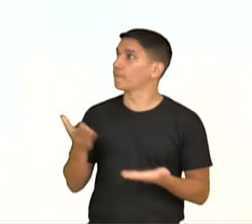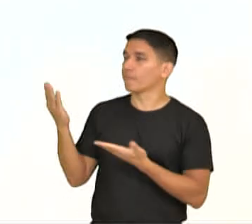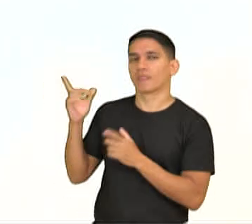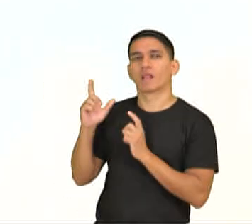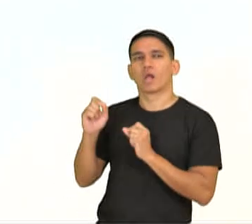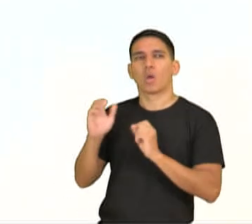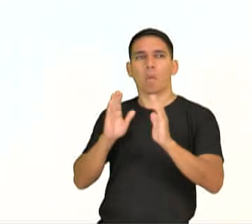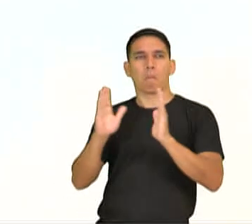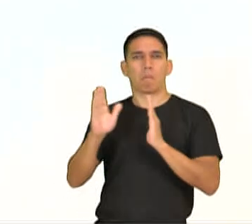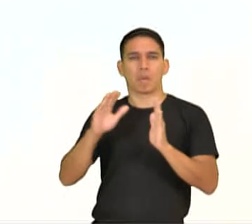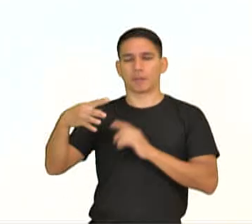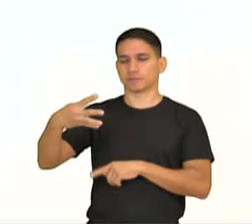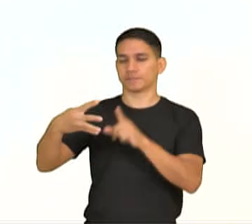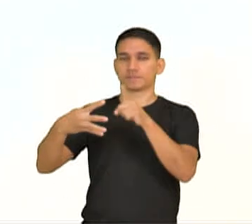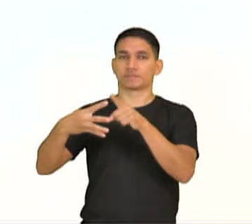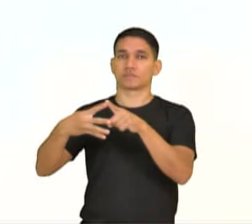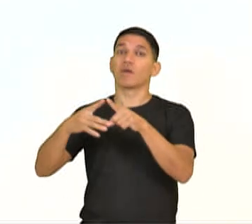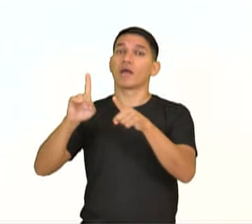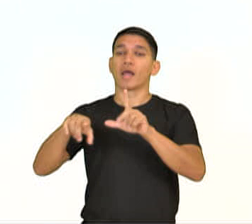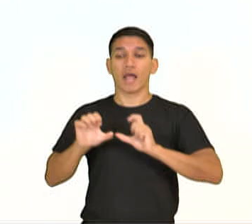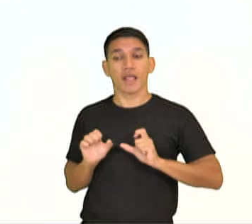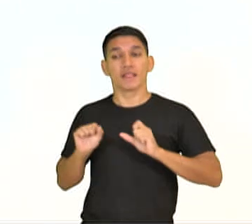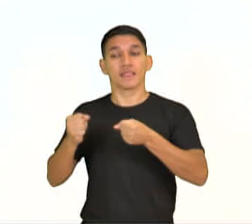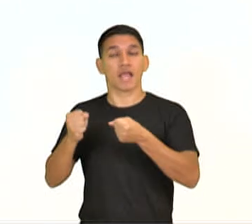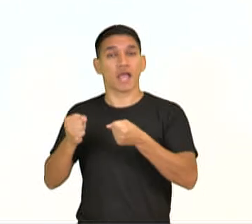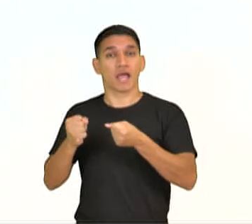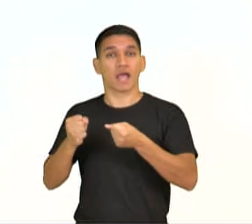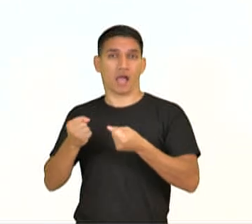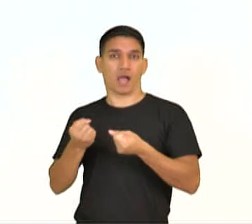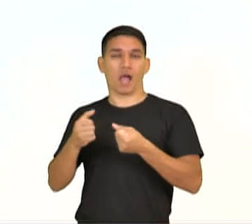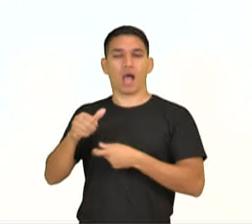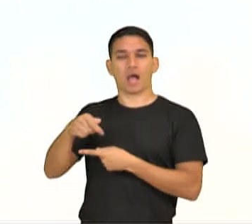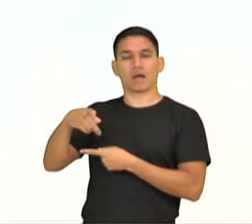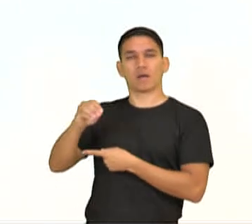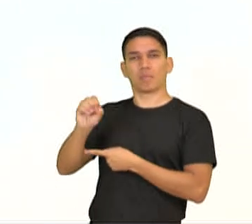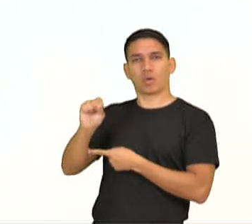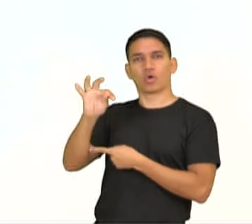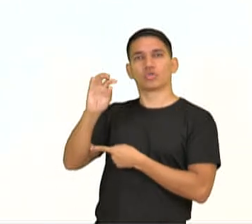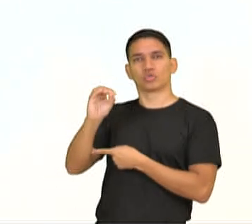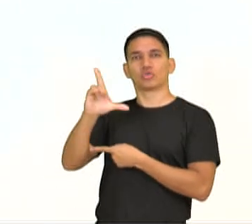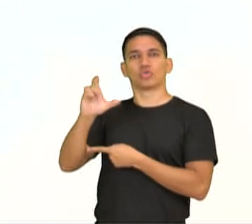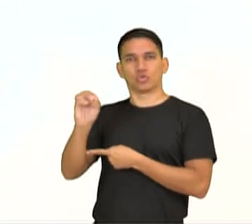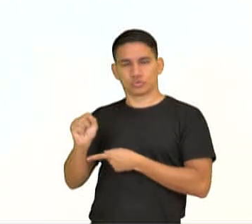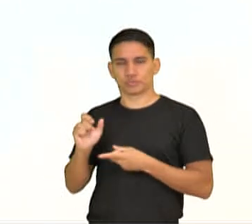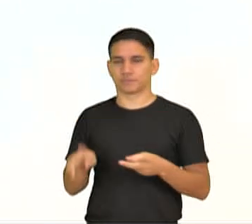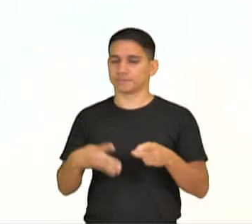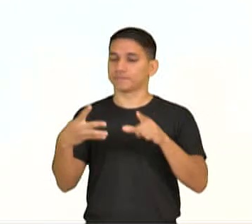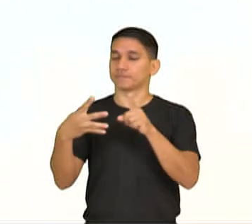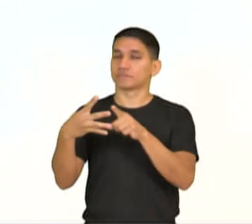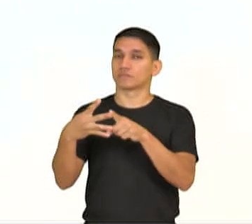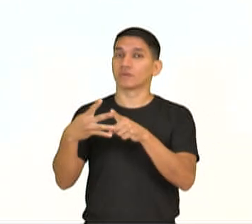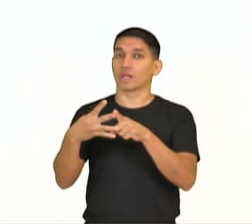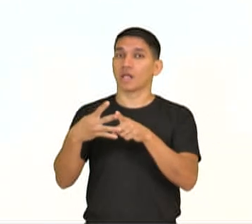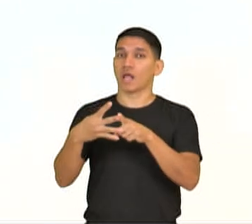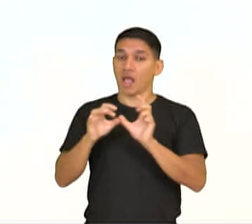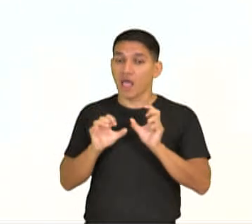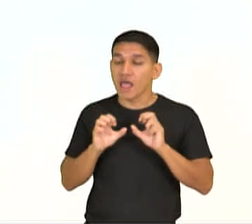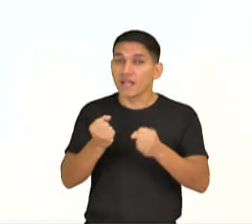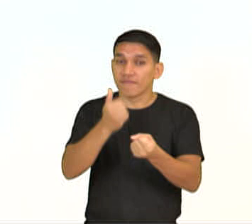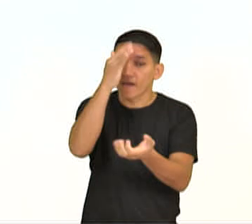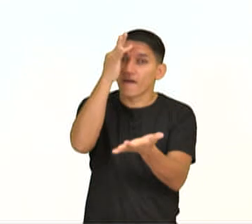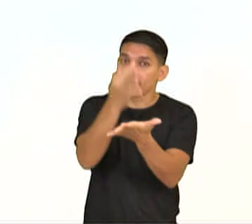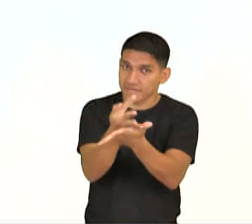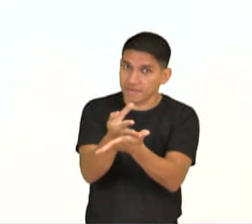Entre a fase apostólica, nós temos a defesa dos apóstolos. Na fase apologista, nós temos a primeira defesa racional da fé